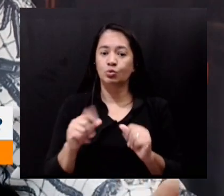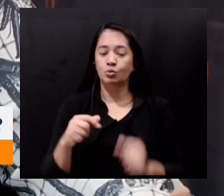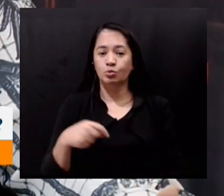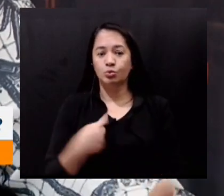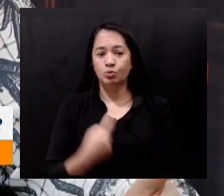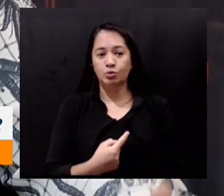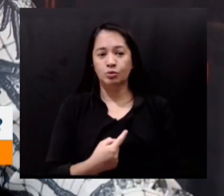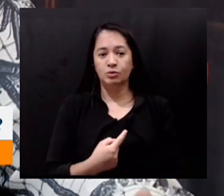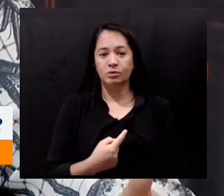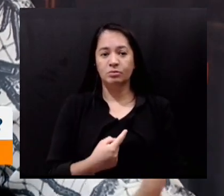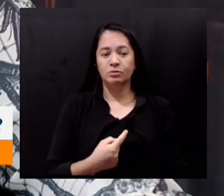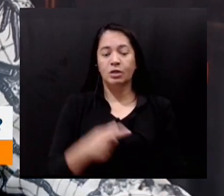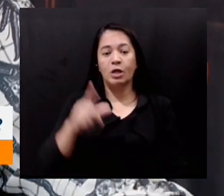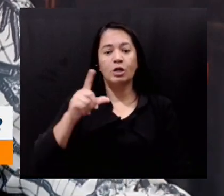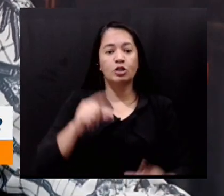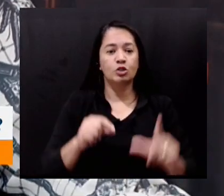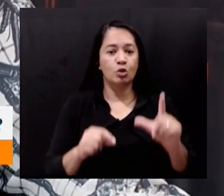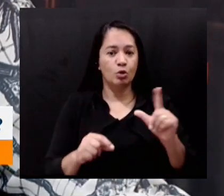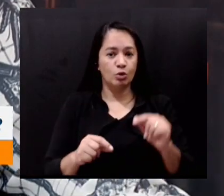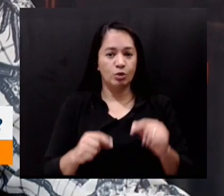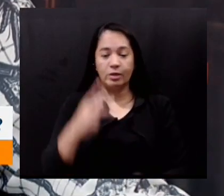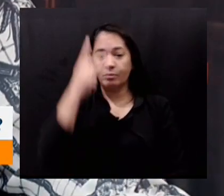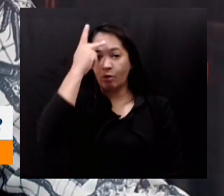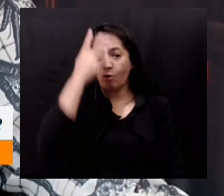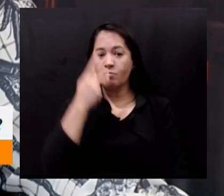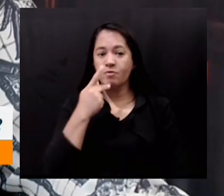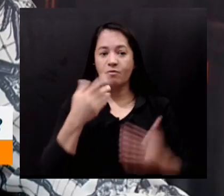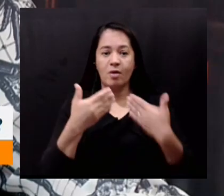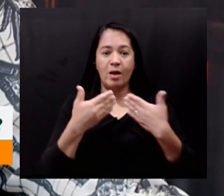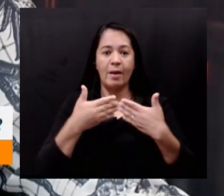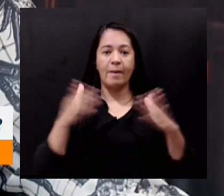decidimos termos um perfil aberto nas redes sociais,